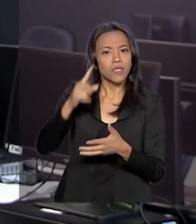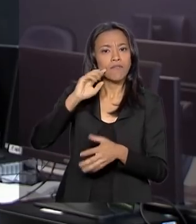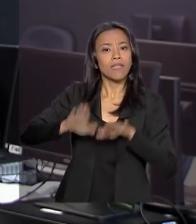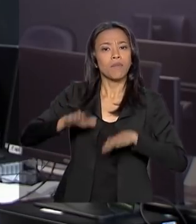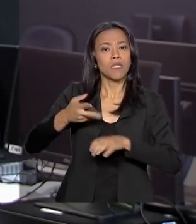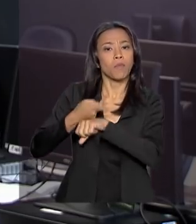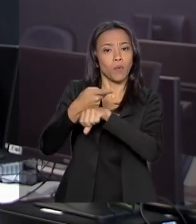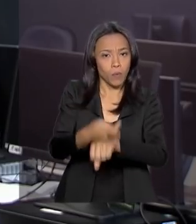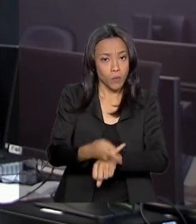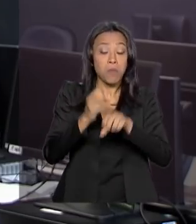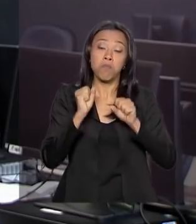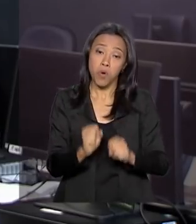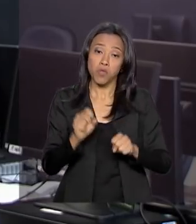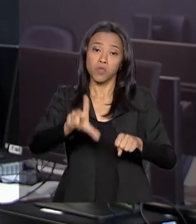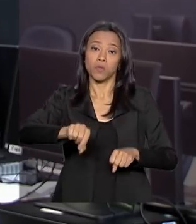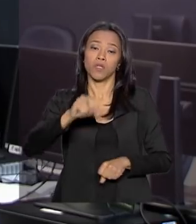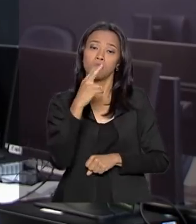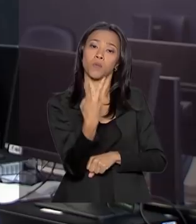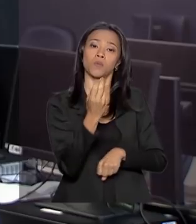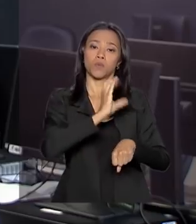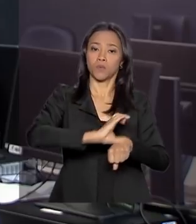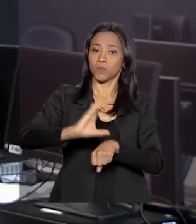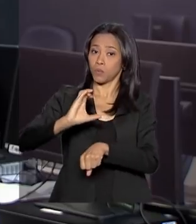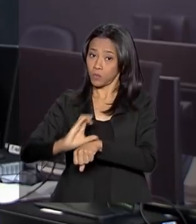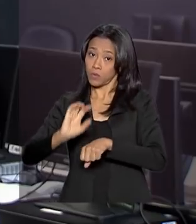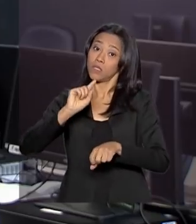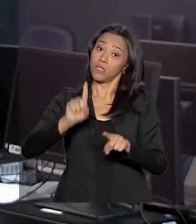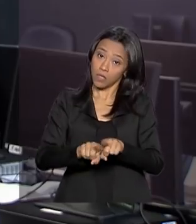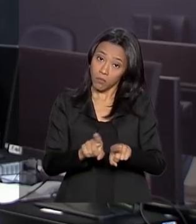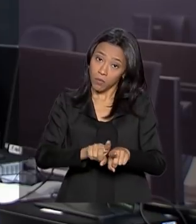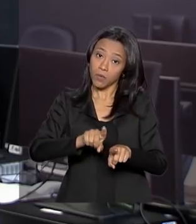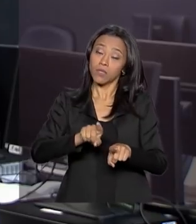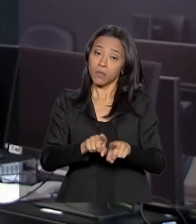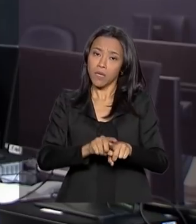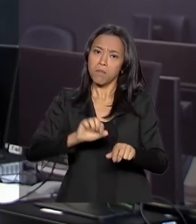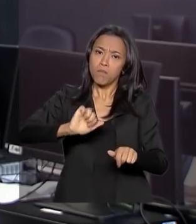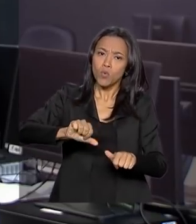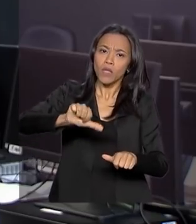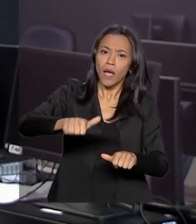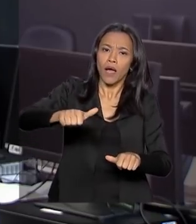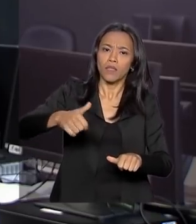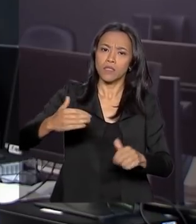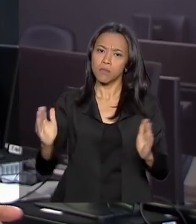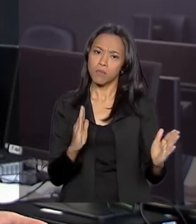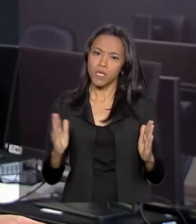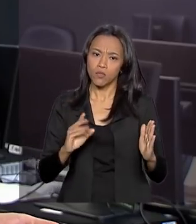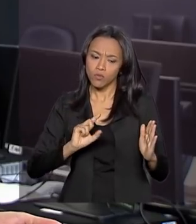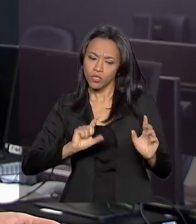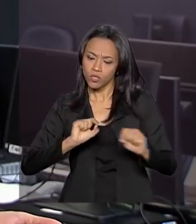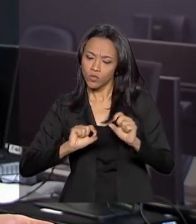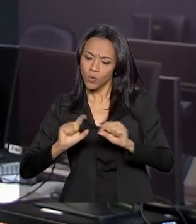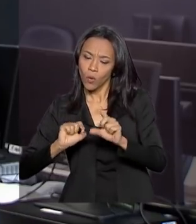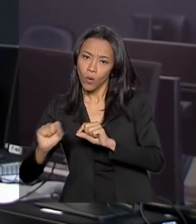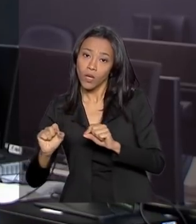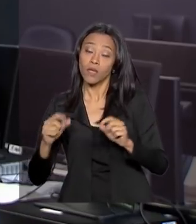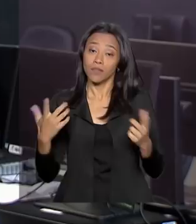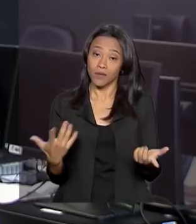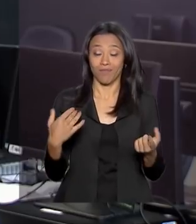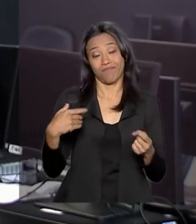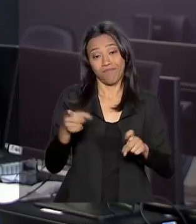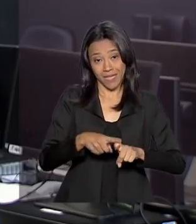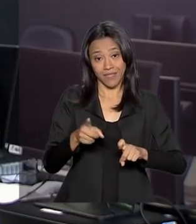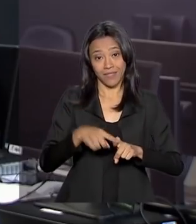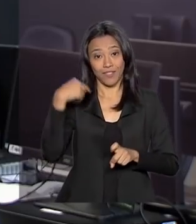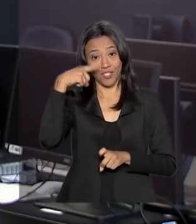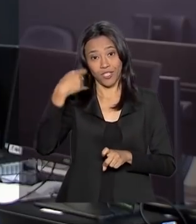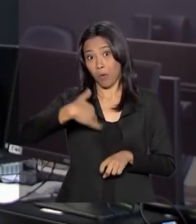escolher até duas opções de cursos e fazer alterações ao longo do processo de seleção. Como sempre, Medicina e Direito são os mais